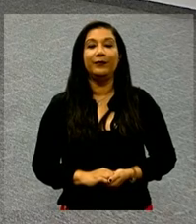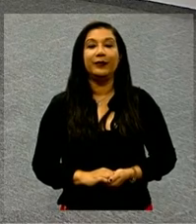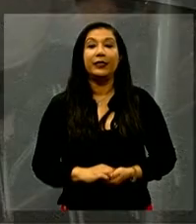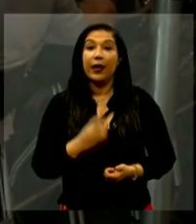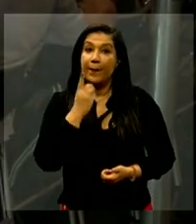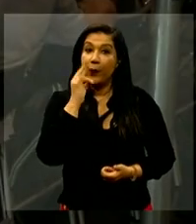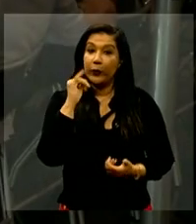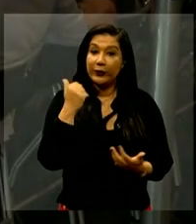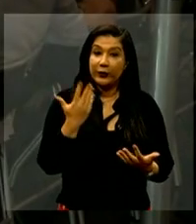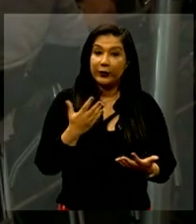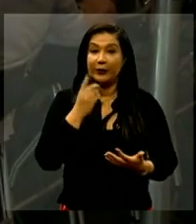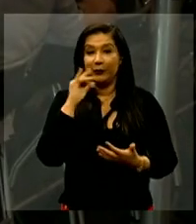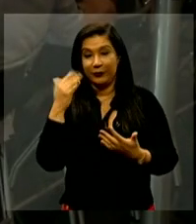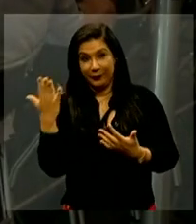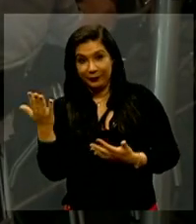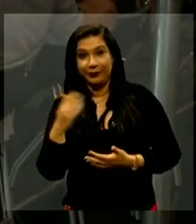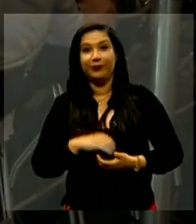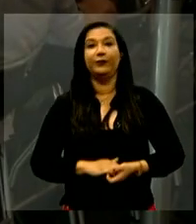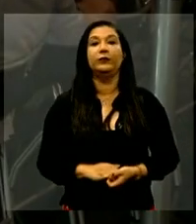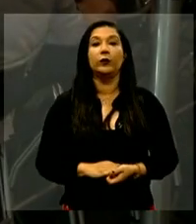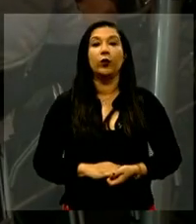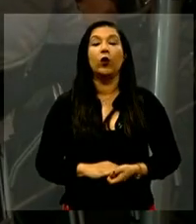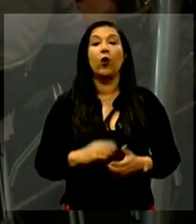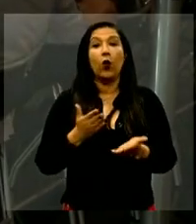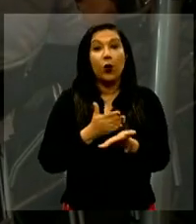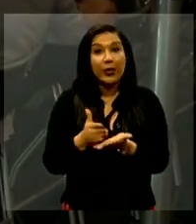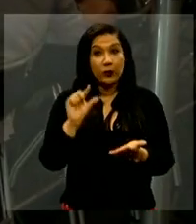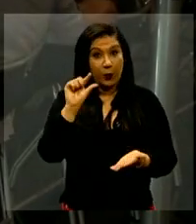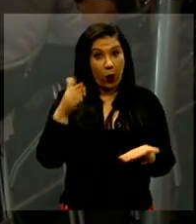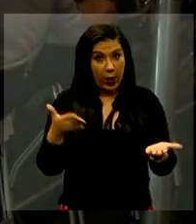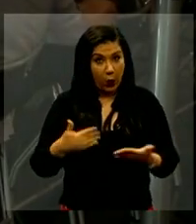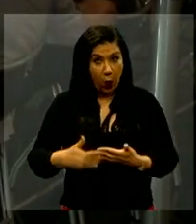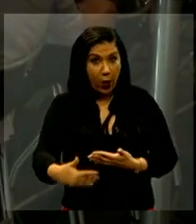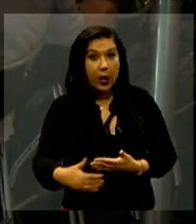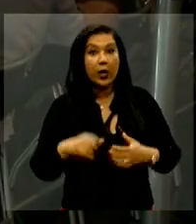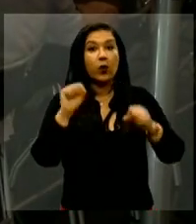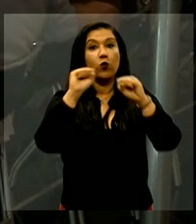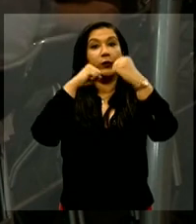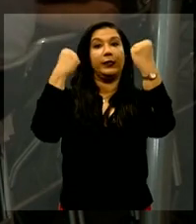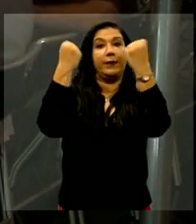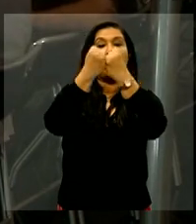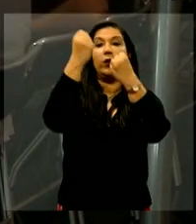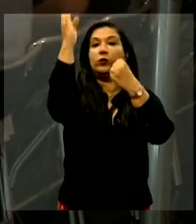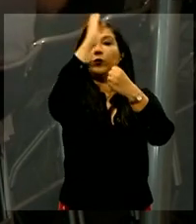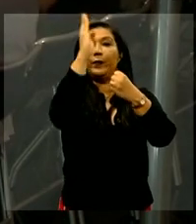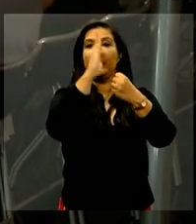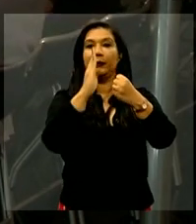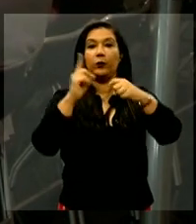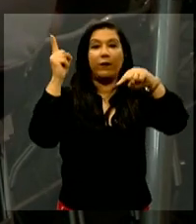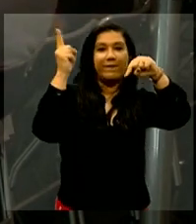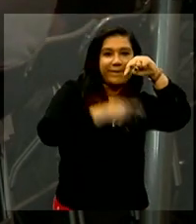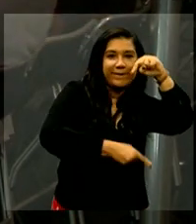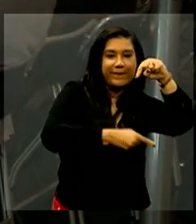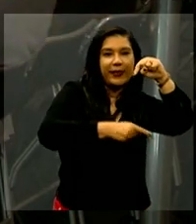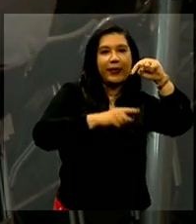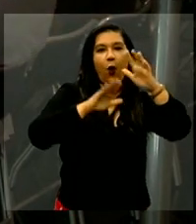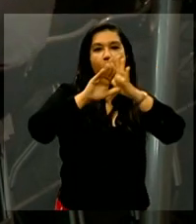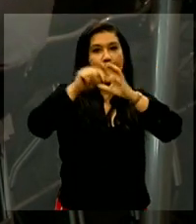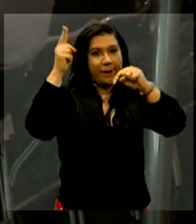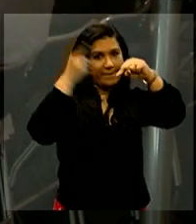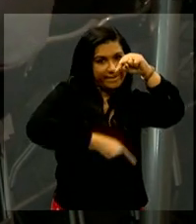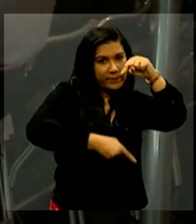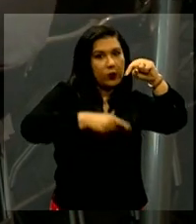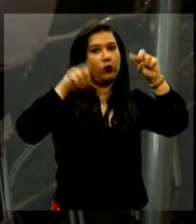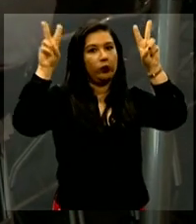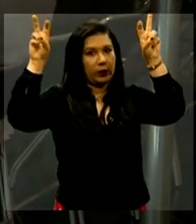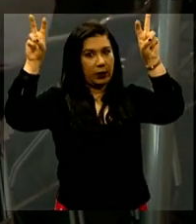Bom dia, Luciana. Bom dia, Marcelo. Começou agora há pouco o Simpósio Nacional de Combate à Corrupção. Esse evento